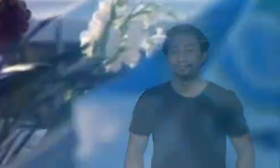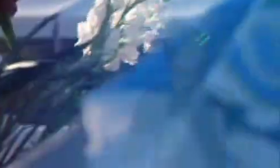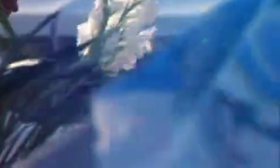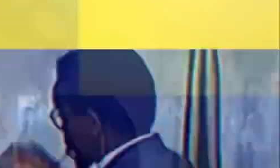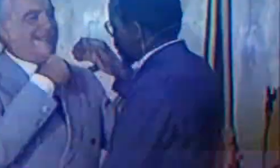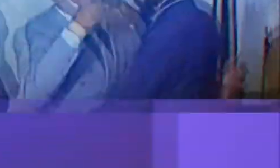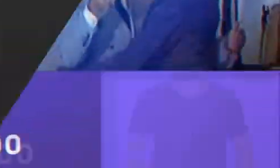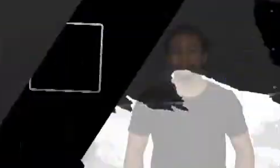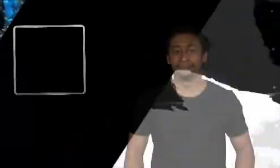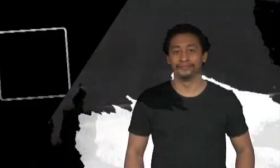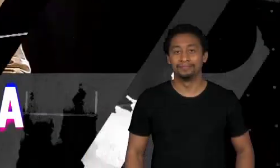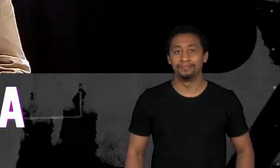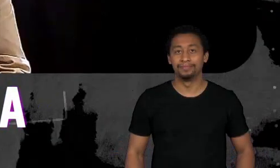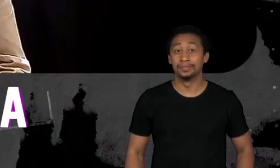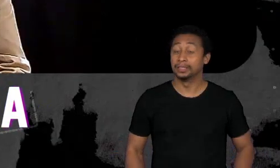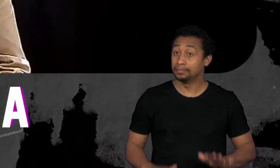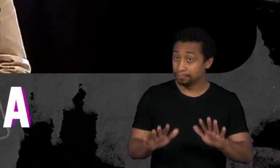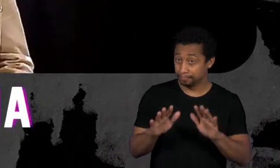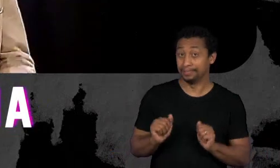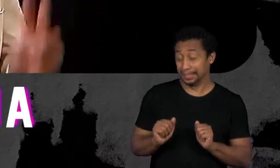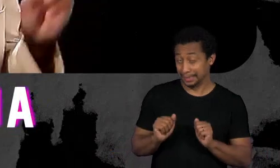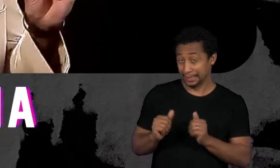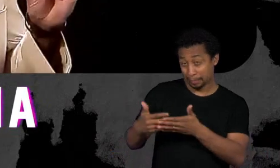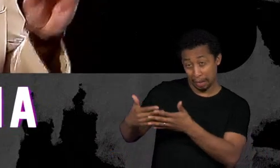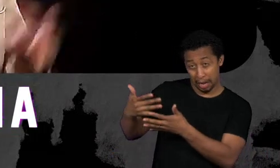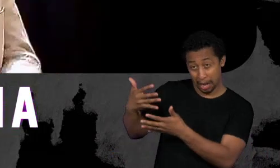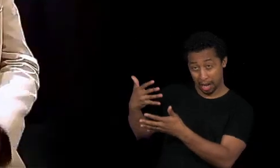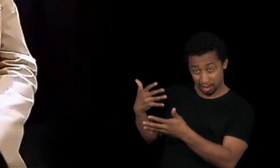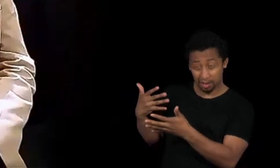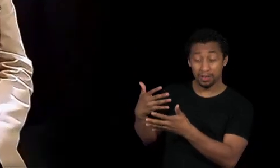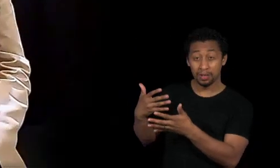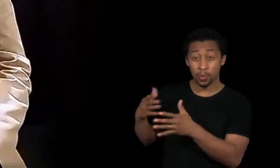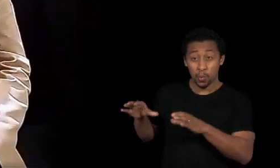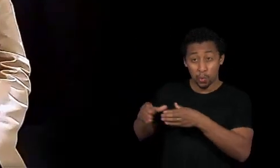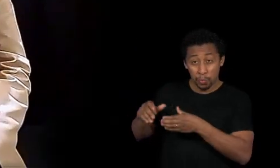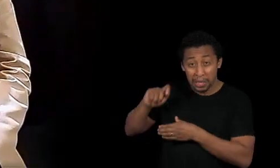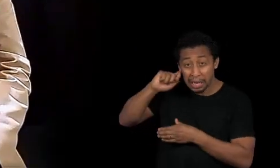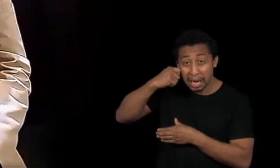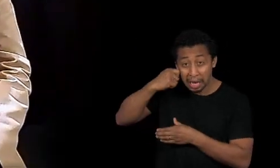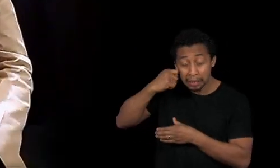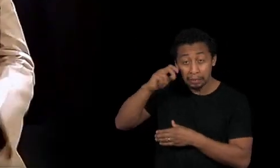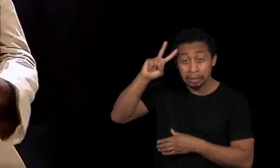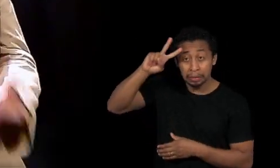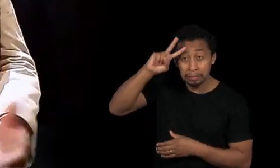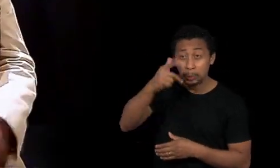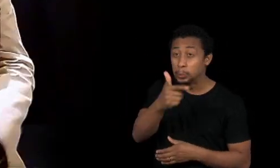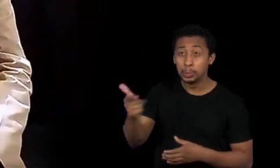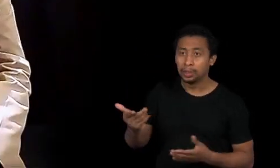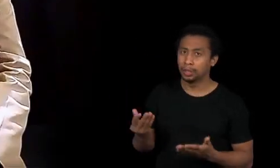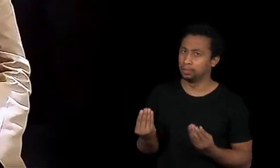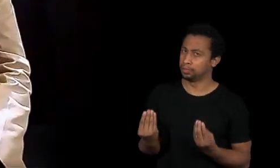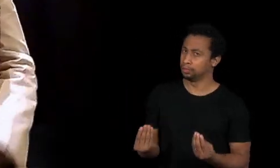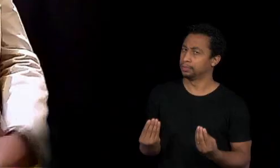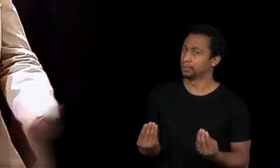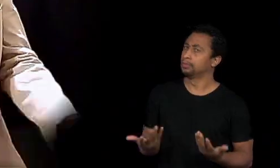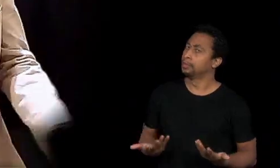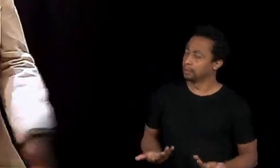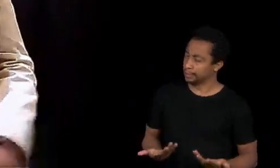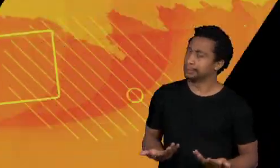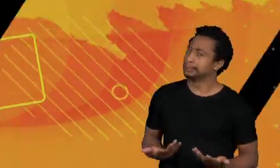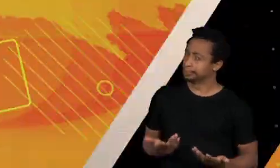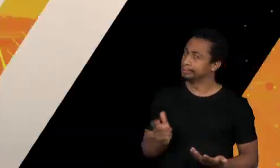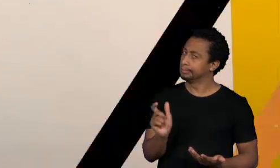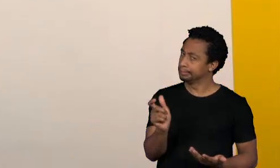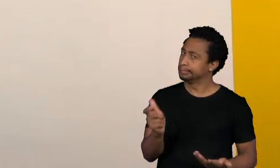A comunidade negra não tem memória, né? Entre aspas. A nossa memória, ela é oral, né? Os grandes